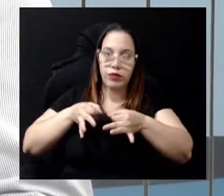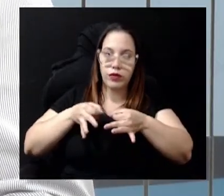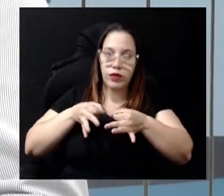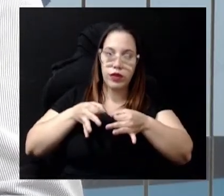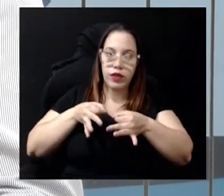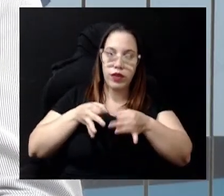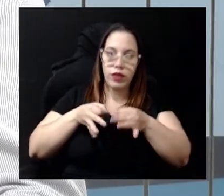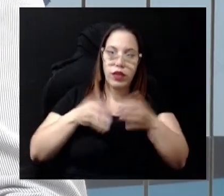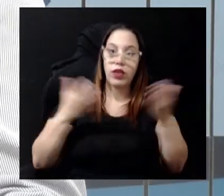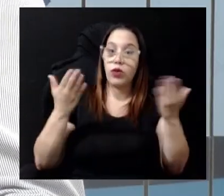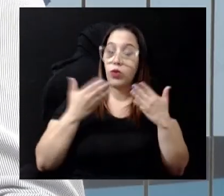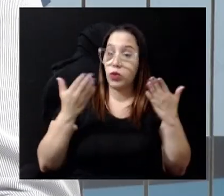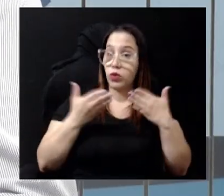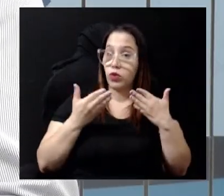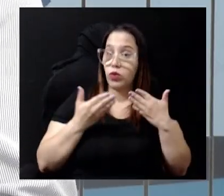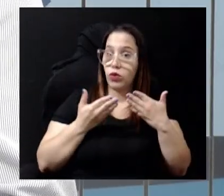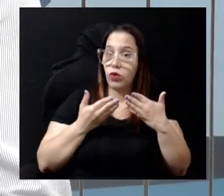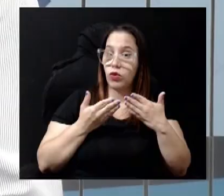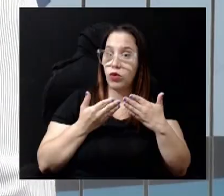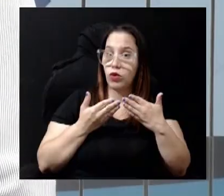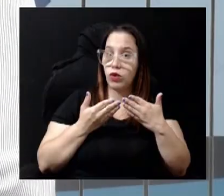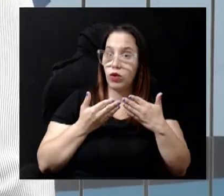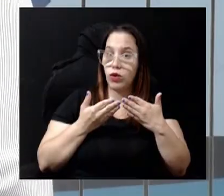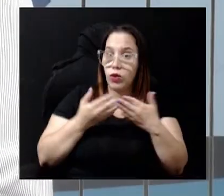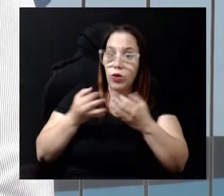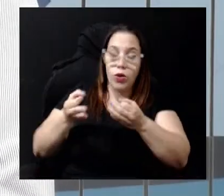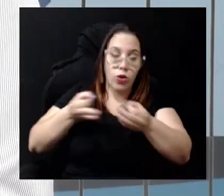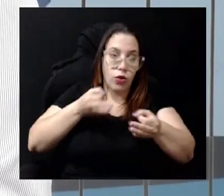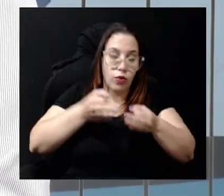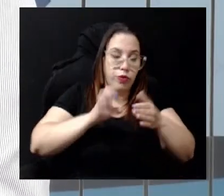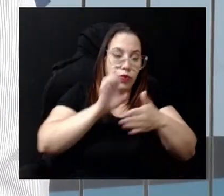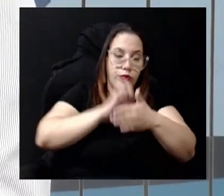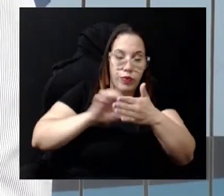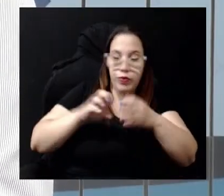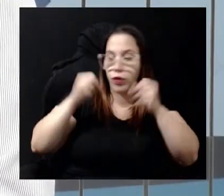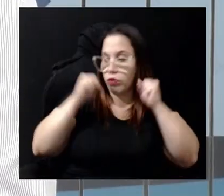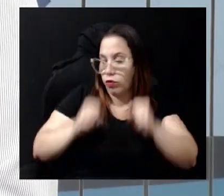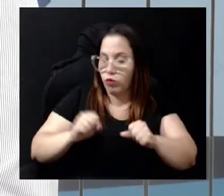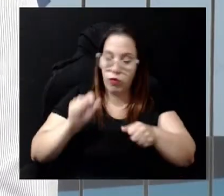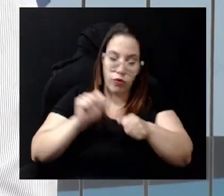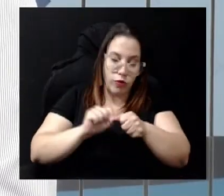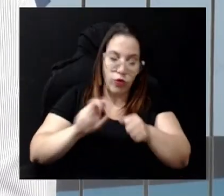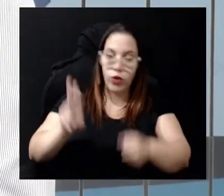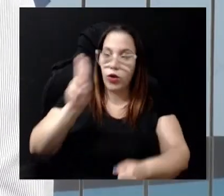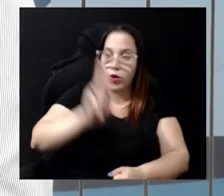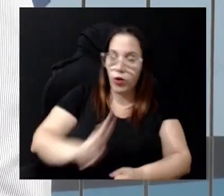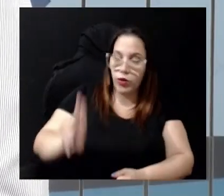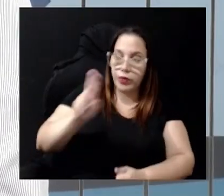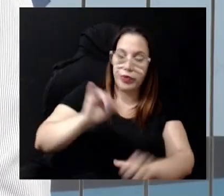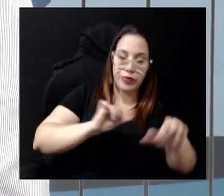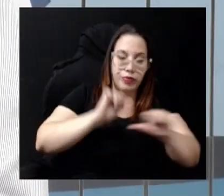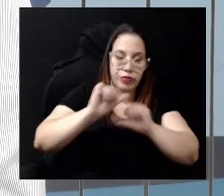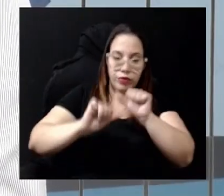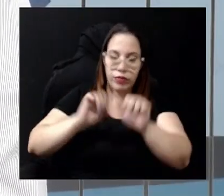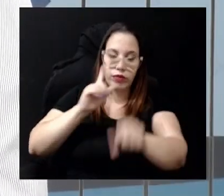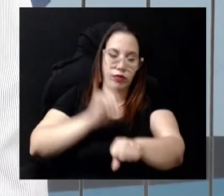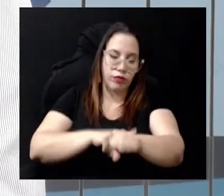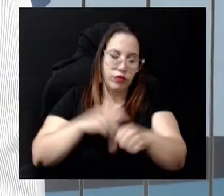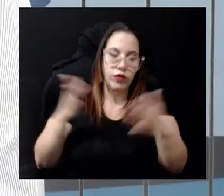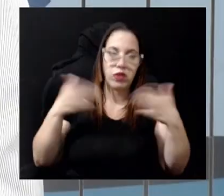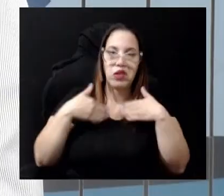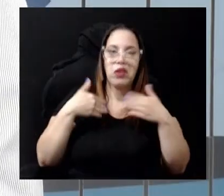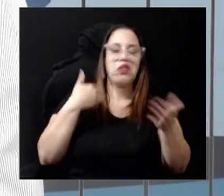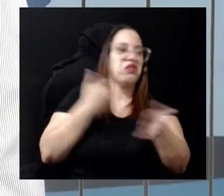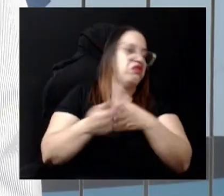seja, as inovações organizacionais que as empresas já podem fazer uso, a mudança do horário não teria nenhum efeito